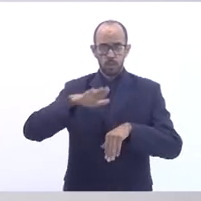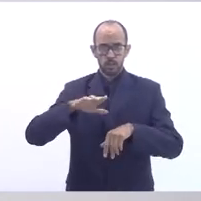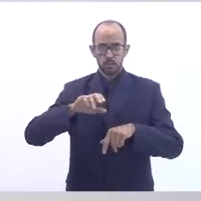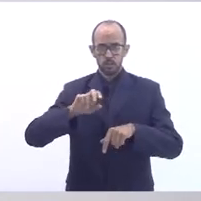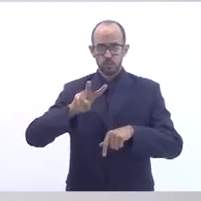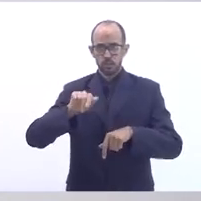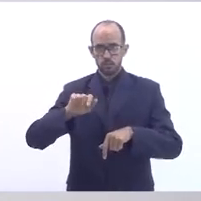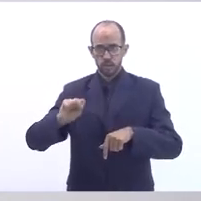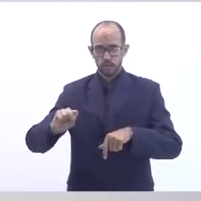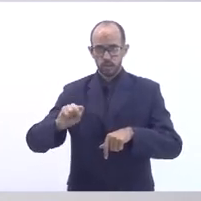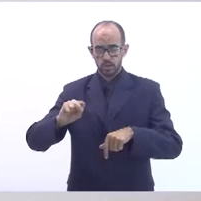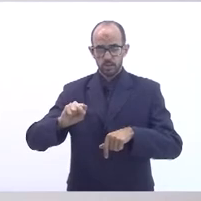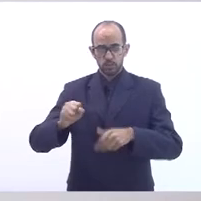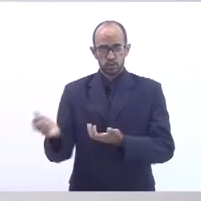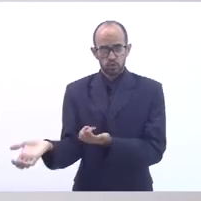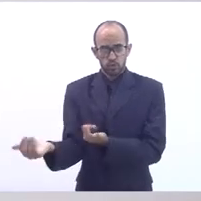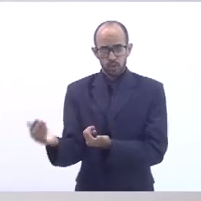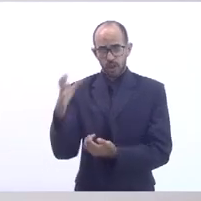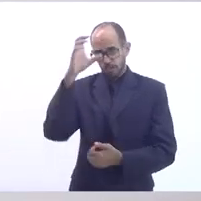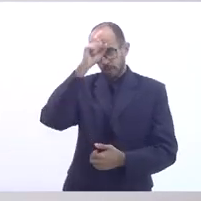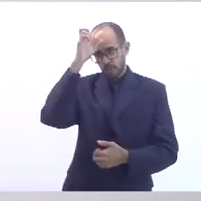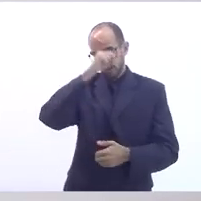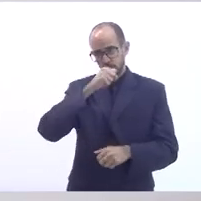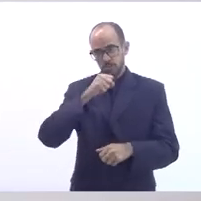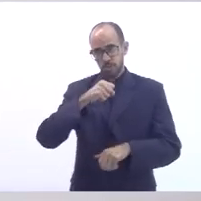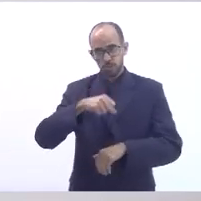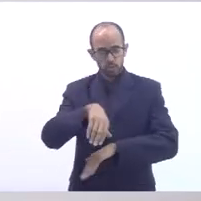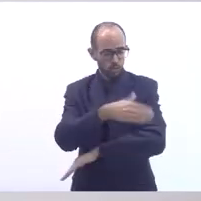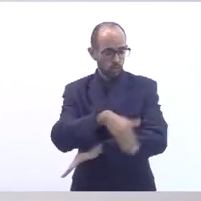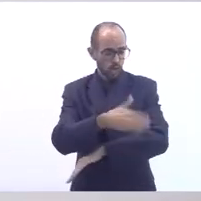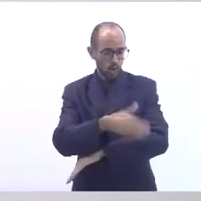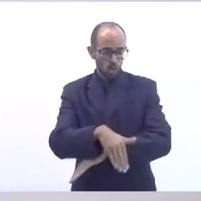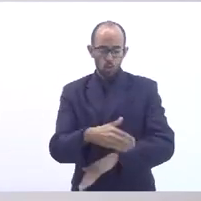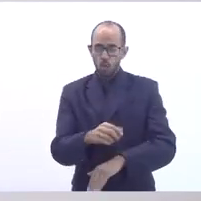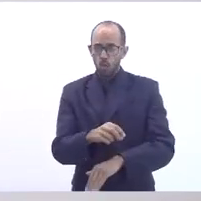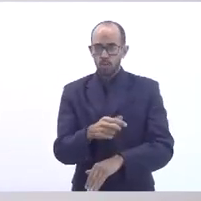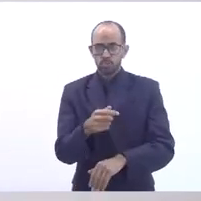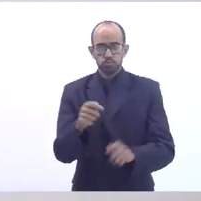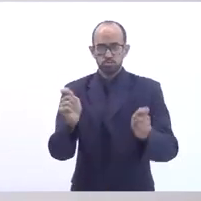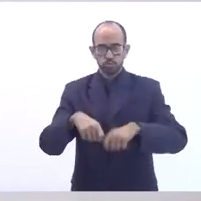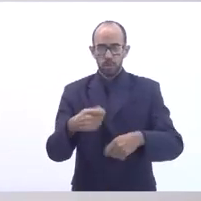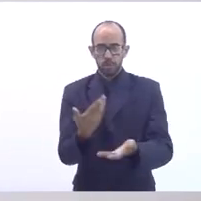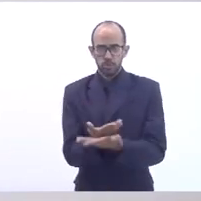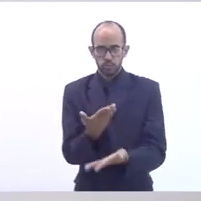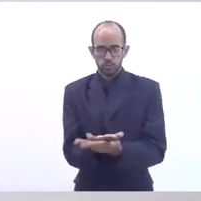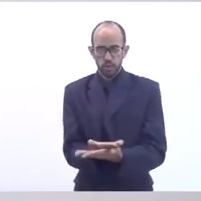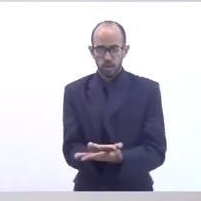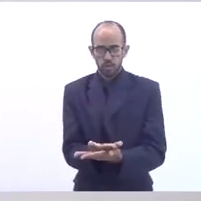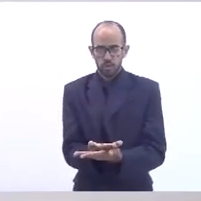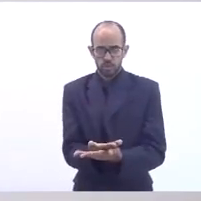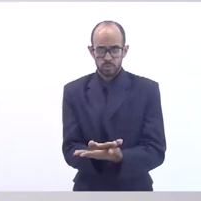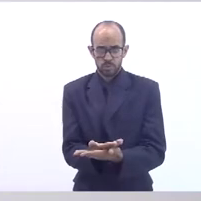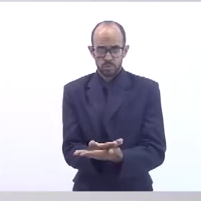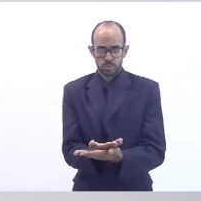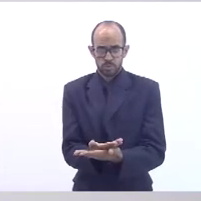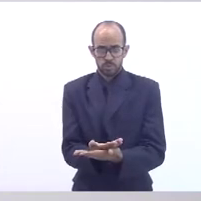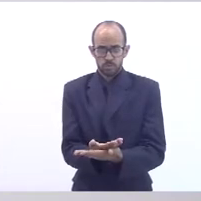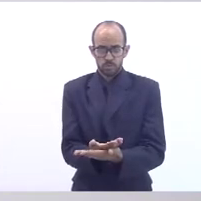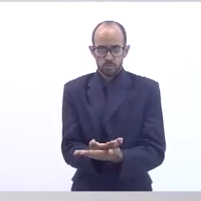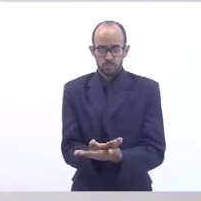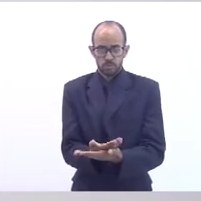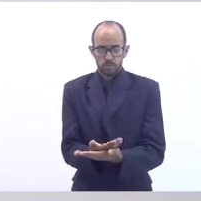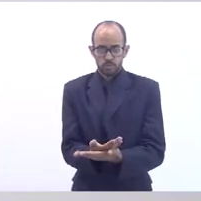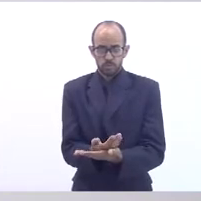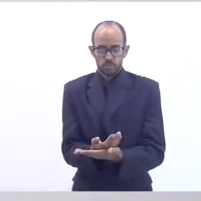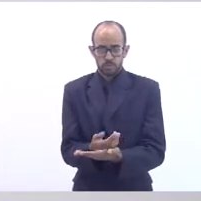emprego de jovem aprendiz para a garotada que tá na rua hoje estudando o que não tá podendo estudar que não tem não